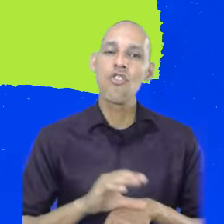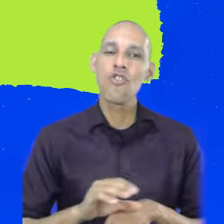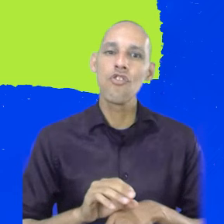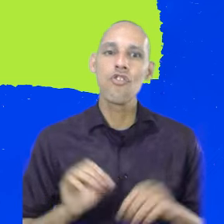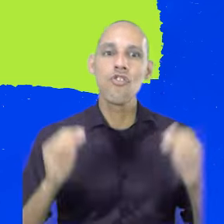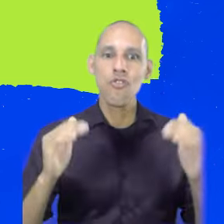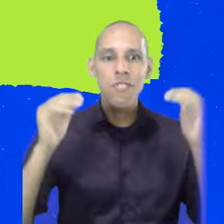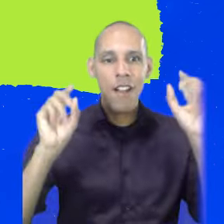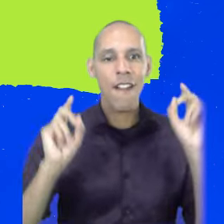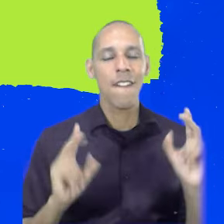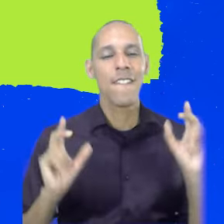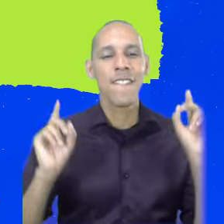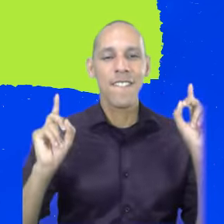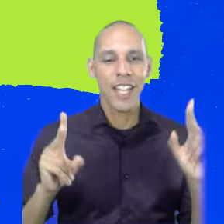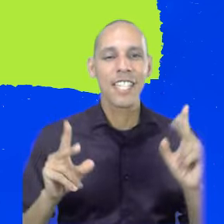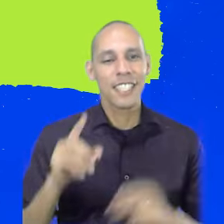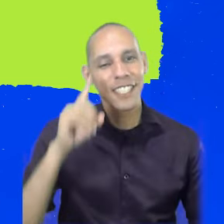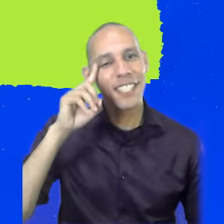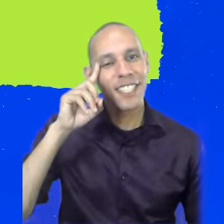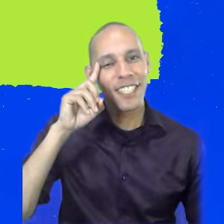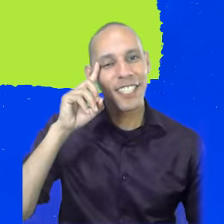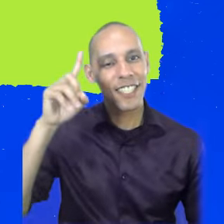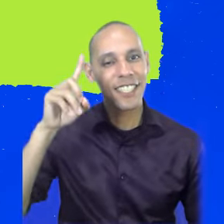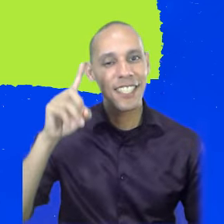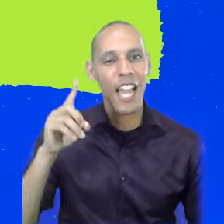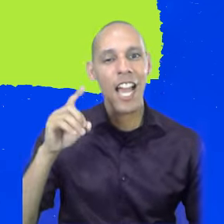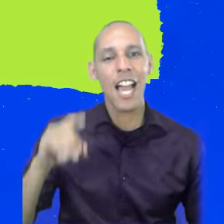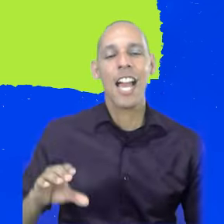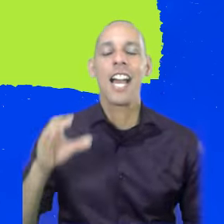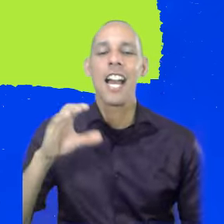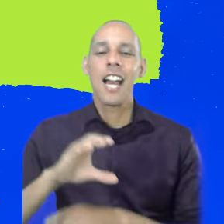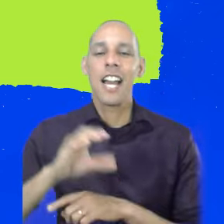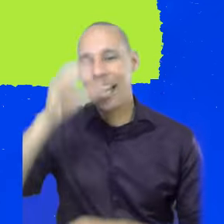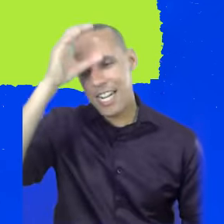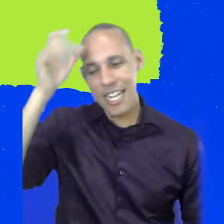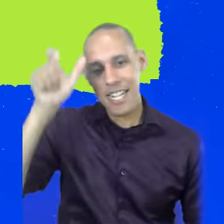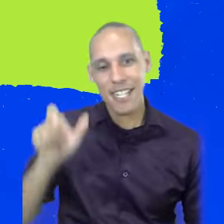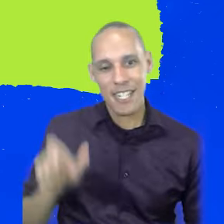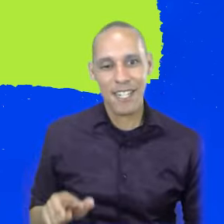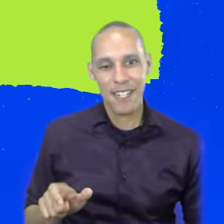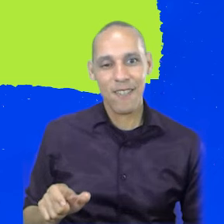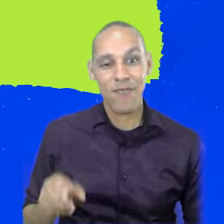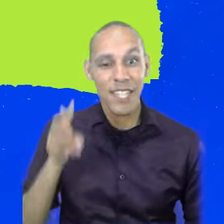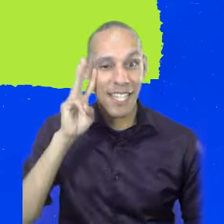em Santos e no dia 4 em Itanhaém. Mais informações pelo telefone